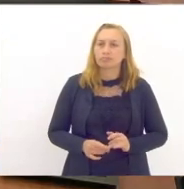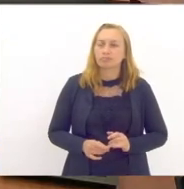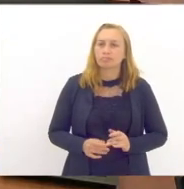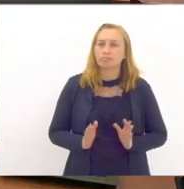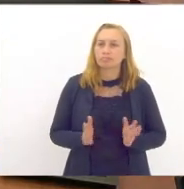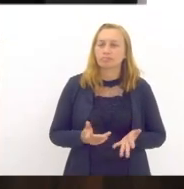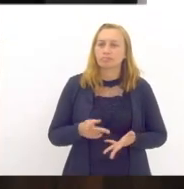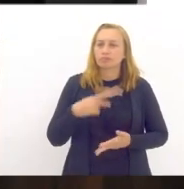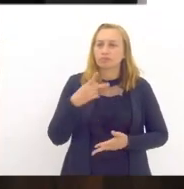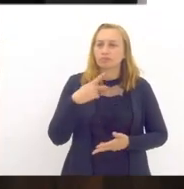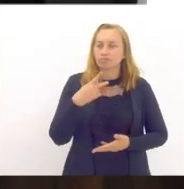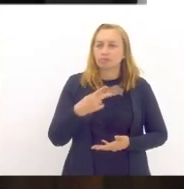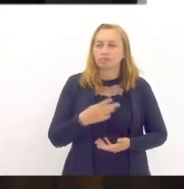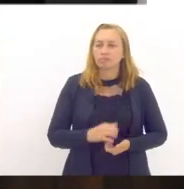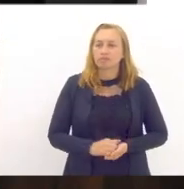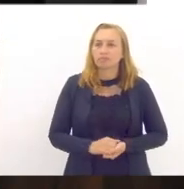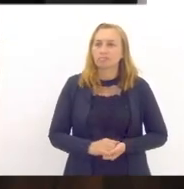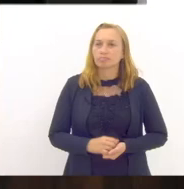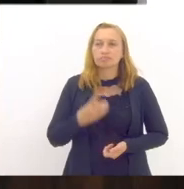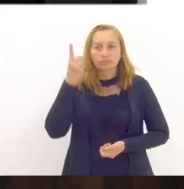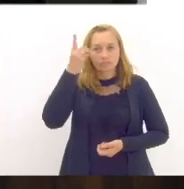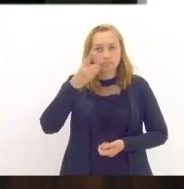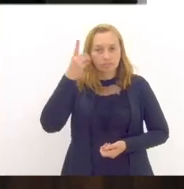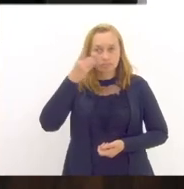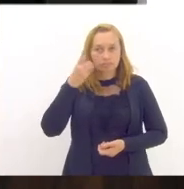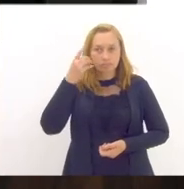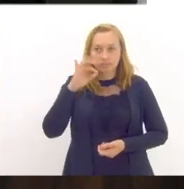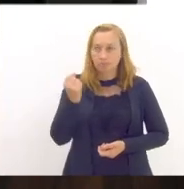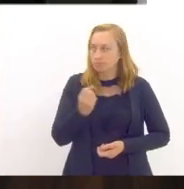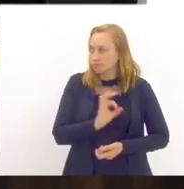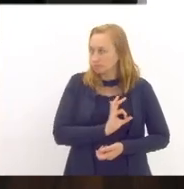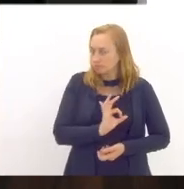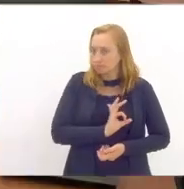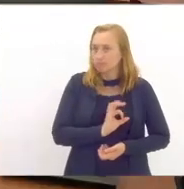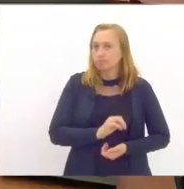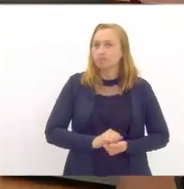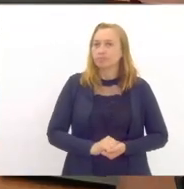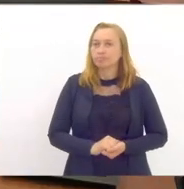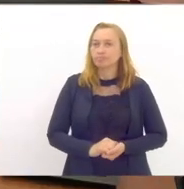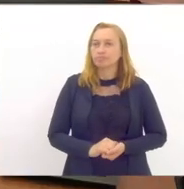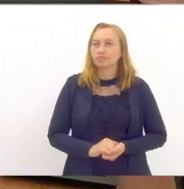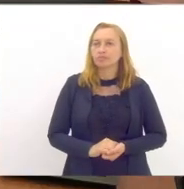Passo a palavra agora à nossa querida deputada estadual, Marta Rocha.